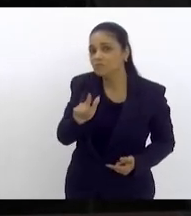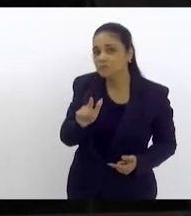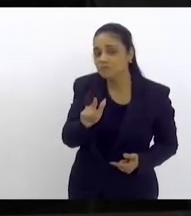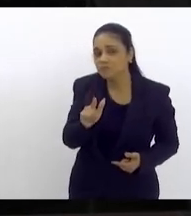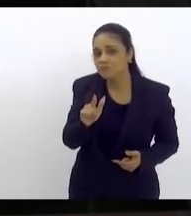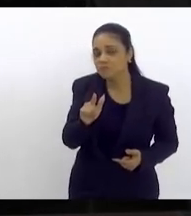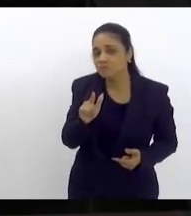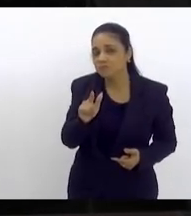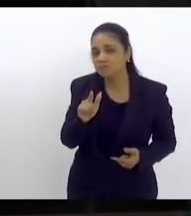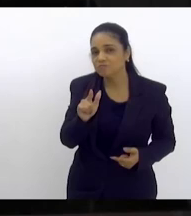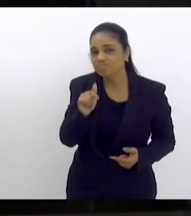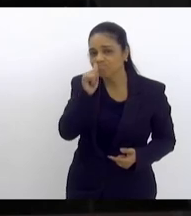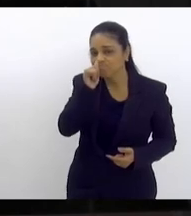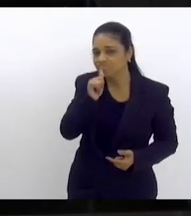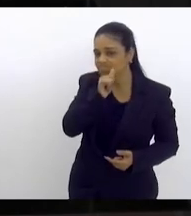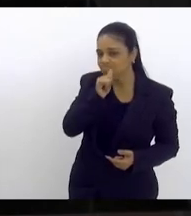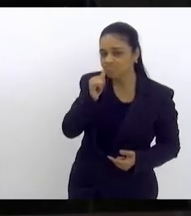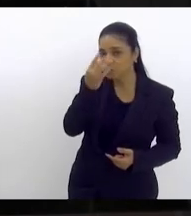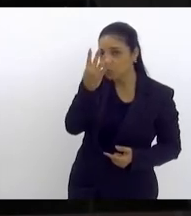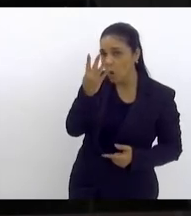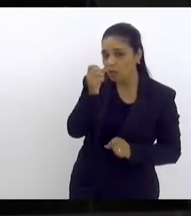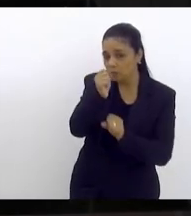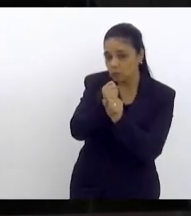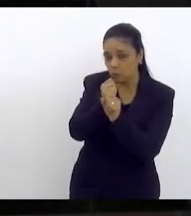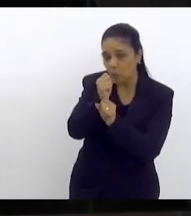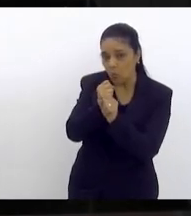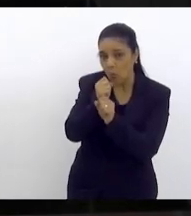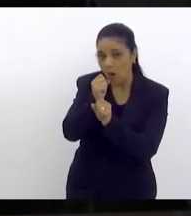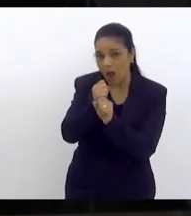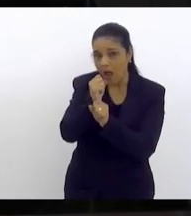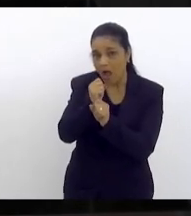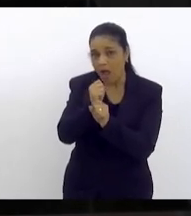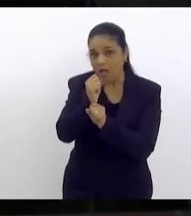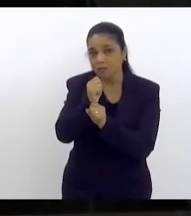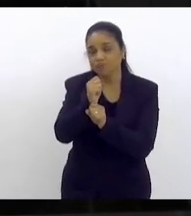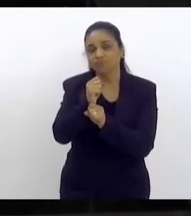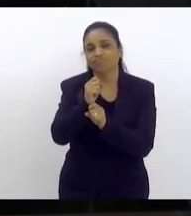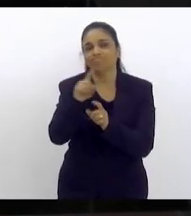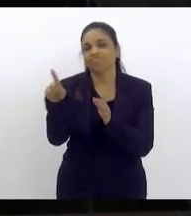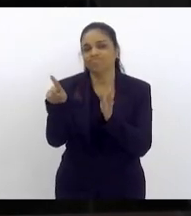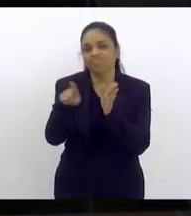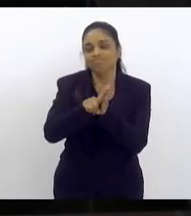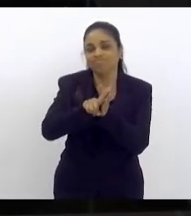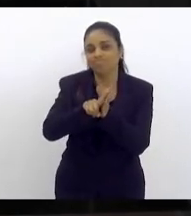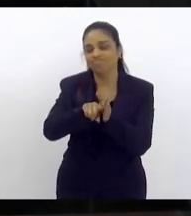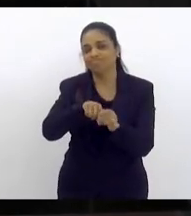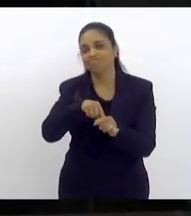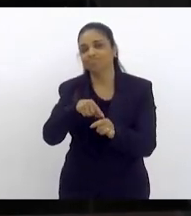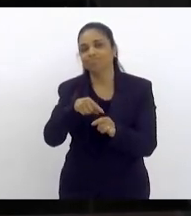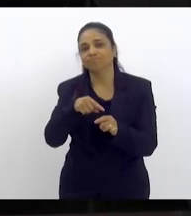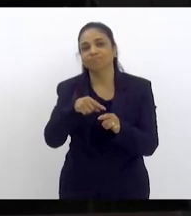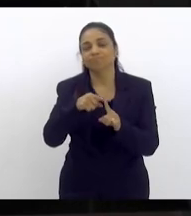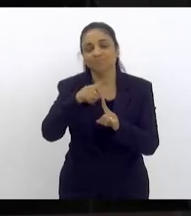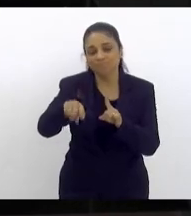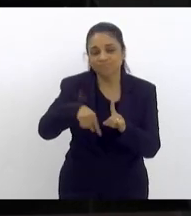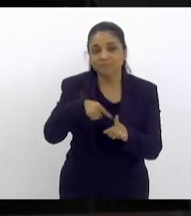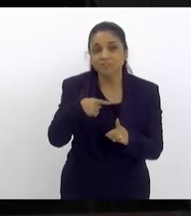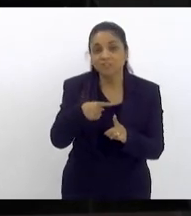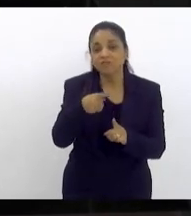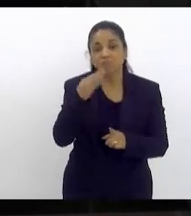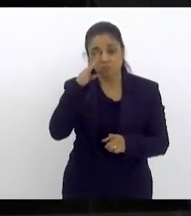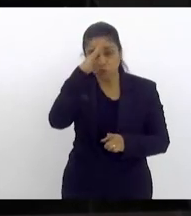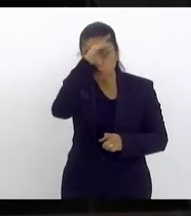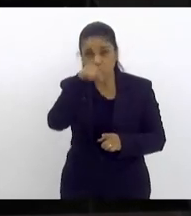suportar quatro anos de terror 4 anos de negacionismo quatro anos de obscurantismo que foi bolsonaro